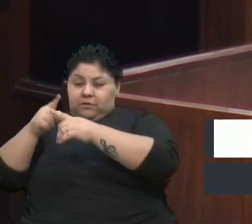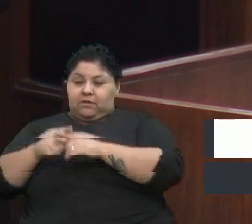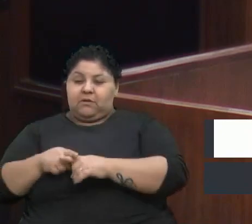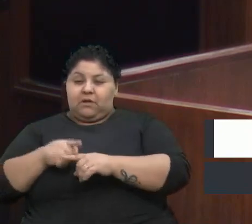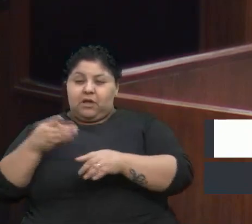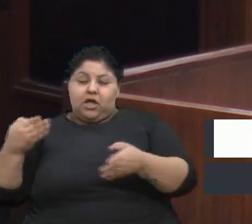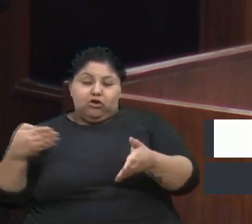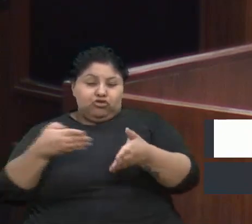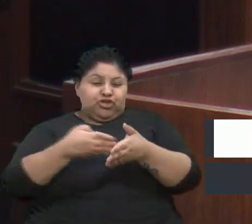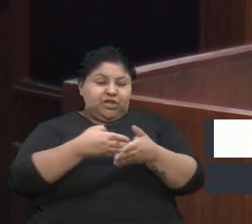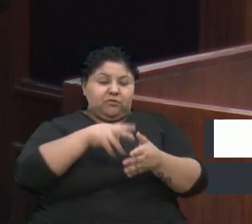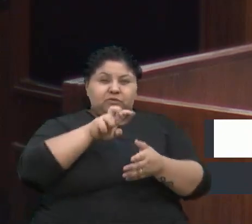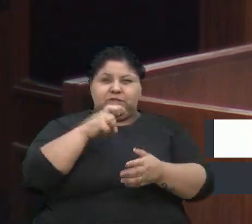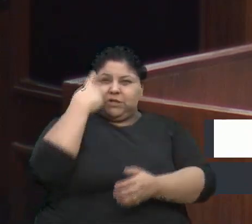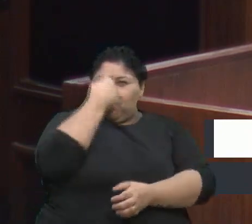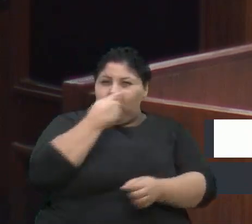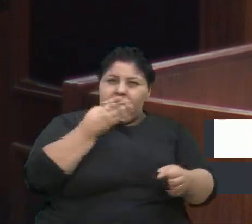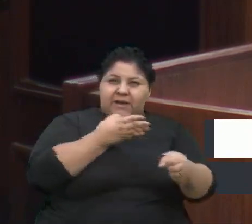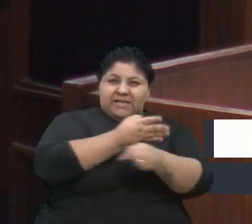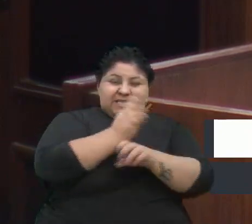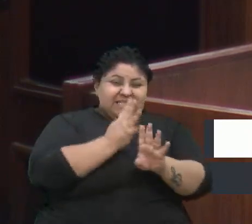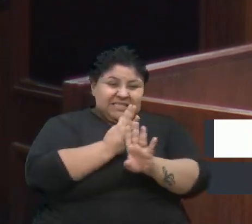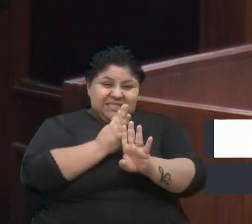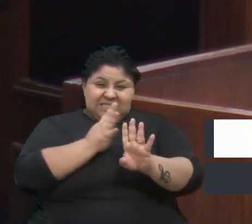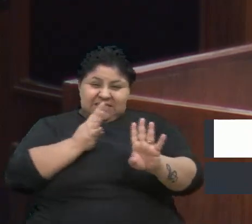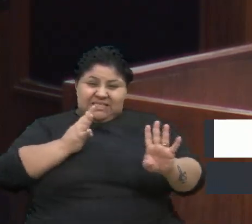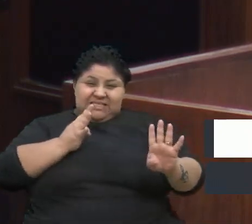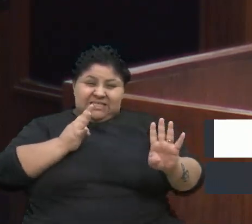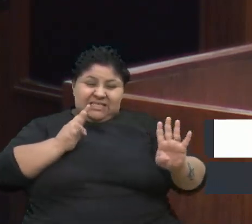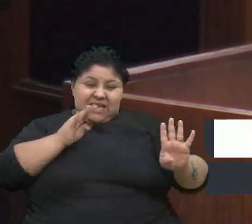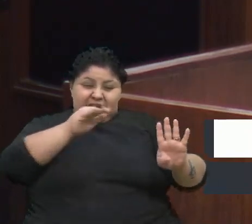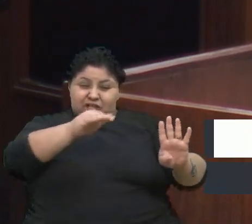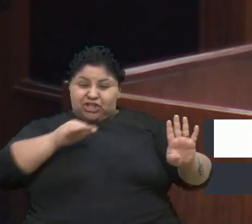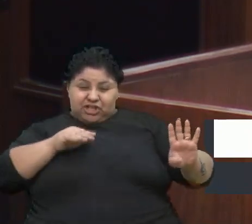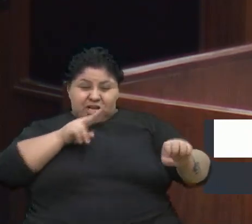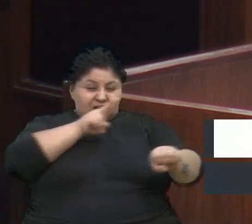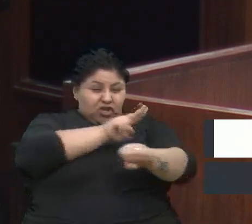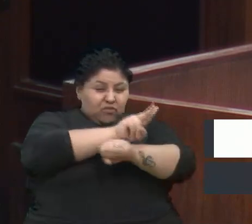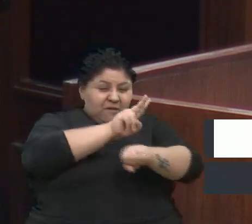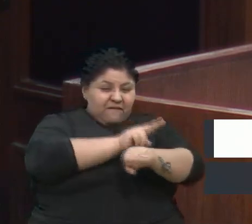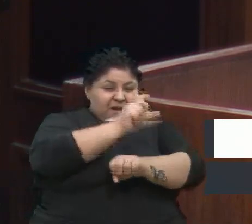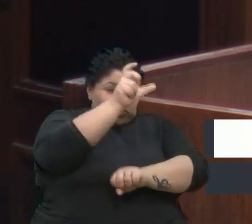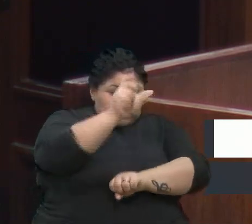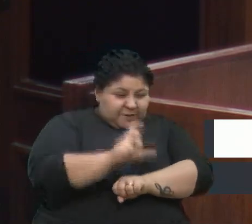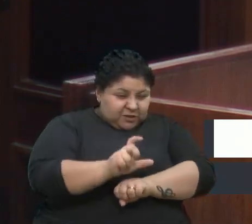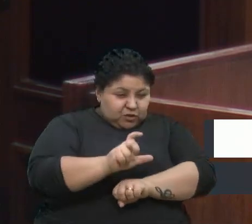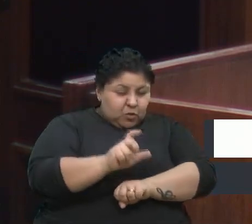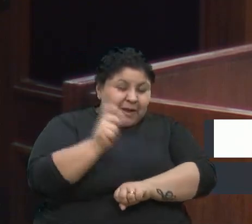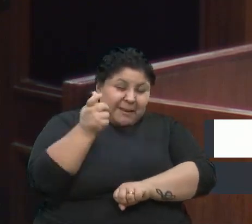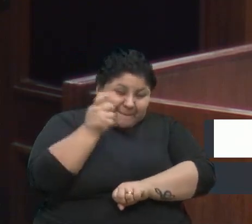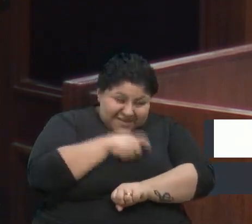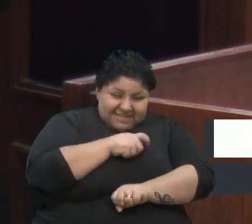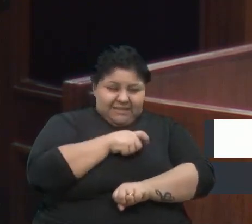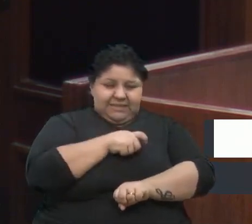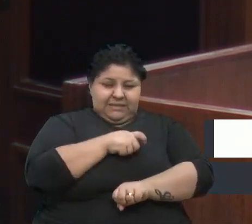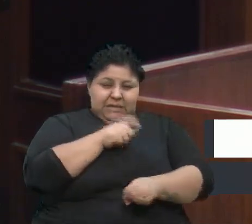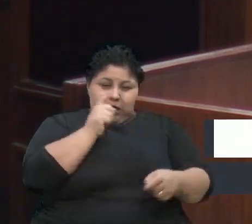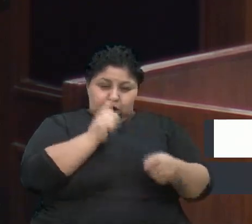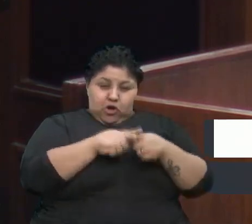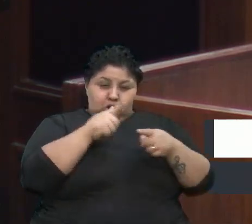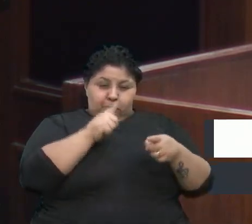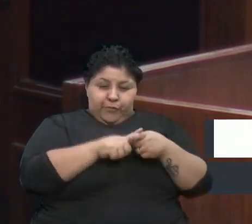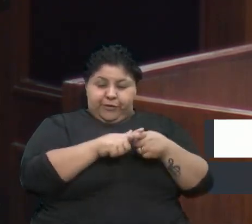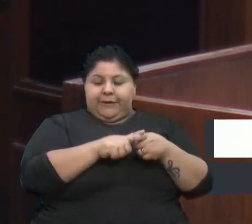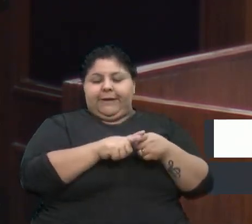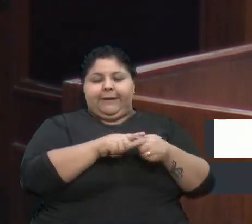manhã numa fila, tirando uma vaga de alguém que de fato precisa, por causa de uma receita, e tem que ir lá todos os